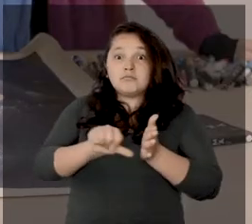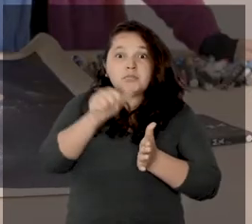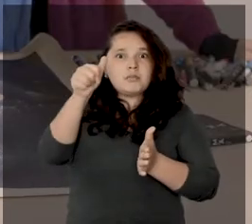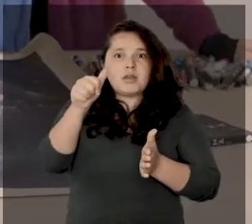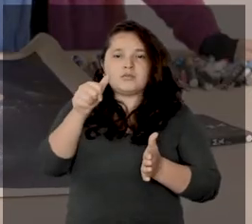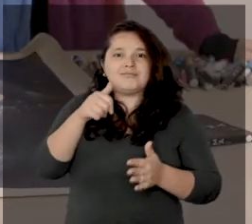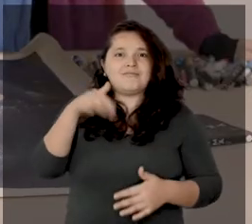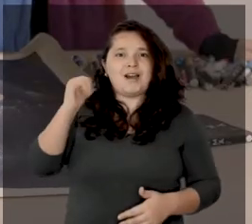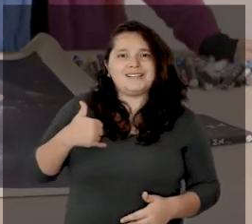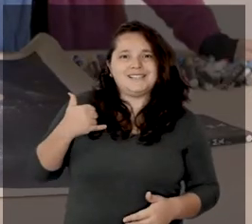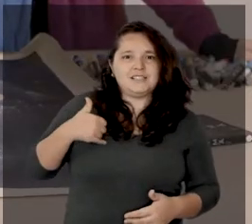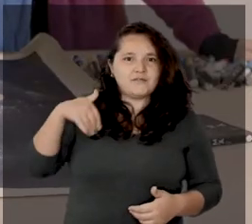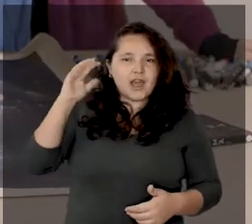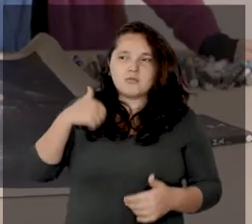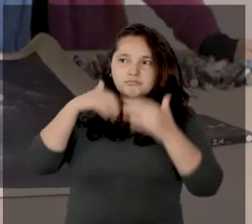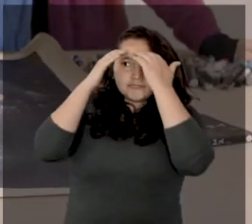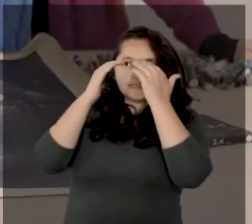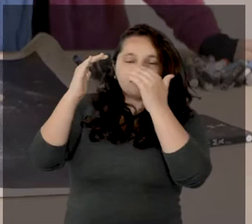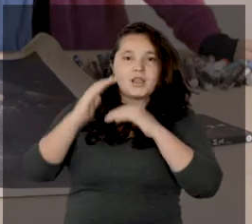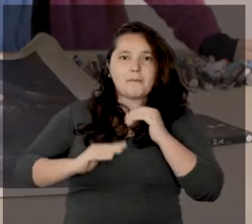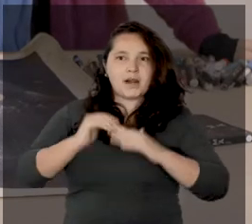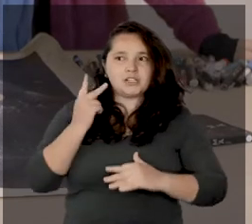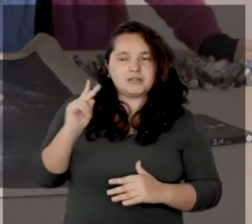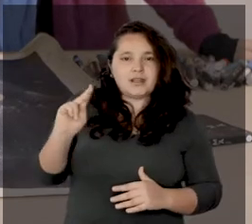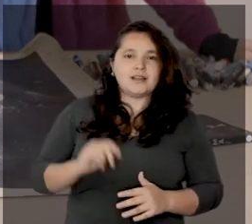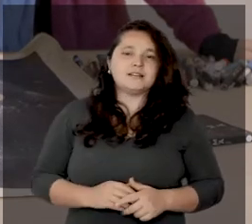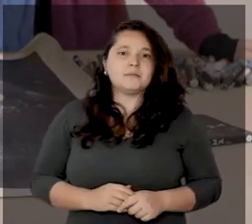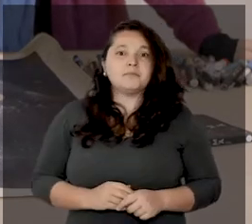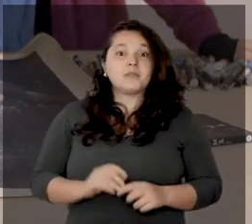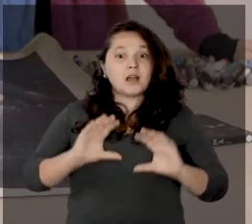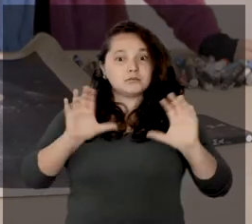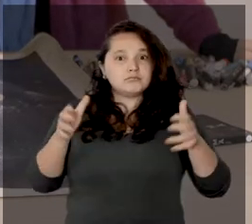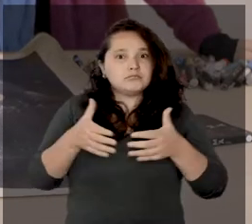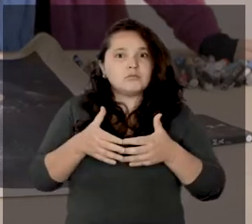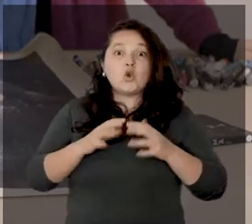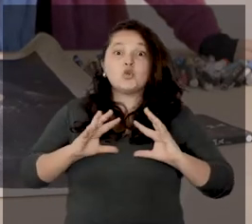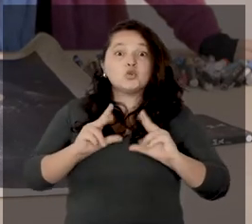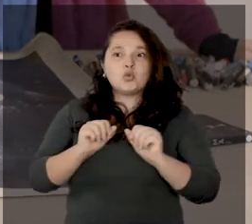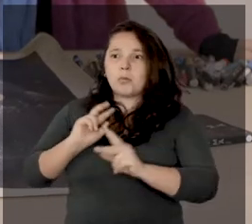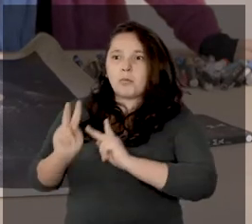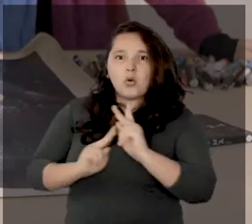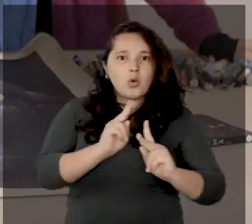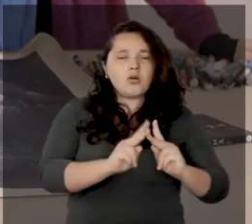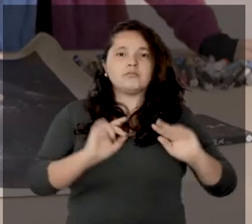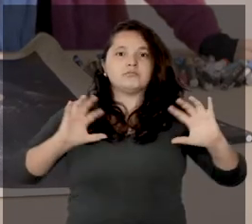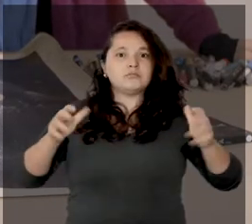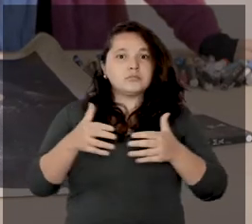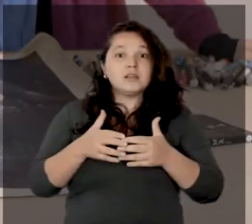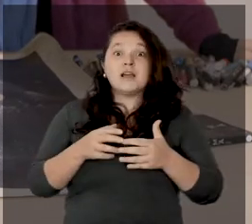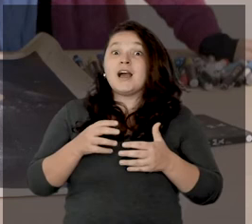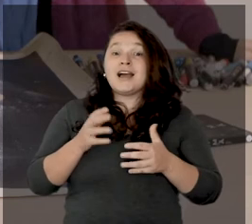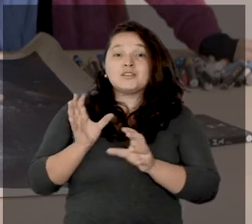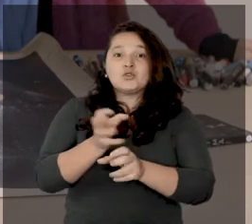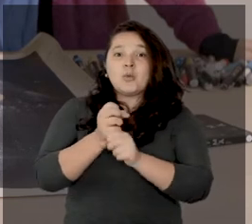prática. Nos reunimos, fizemos um encontro de todos os povos. Esse encontro durou 3 anos e isso